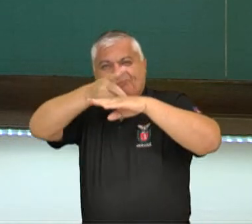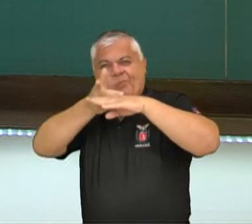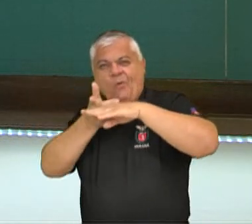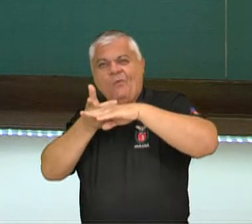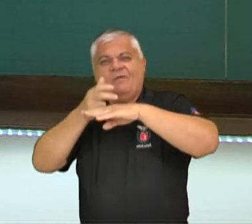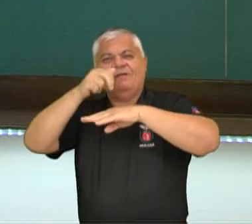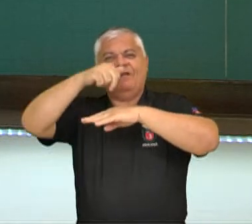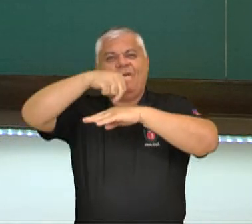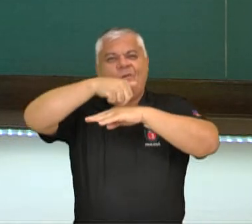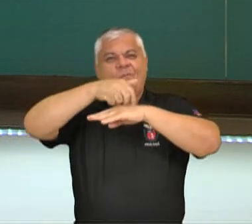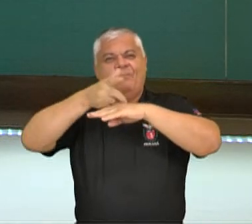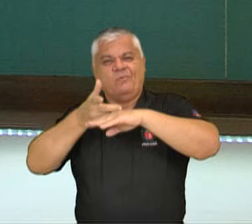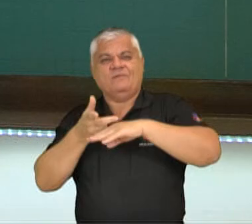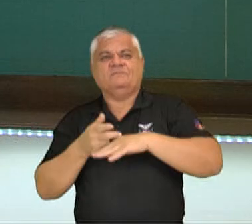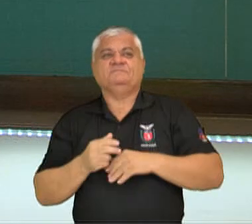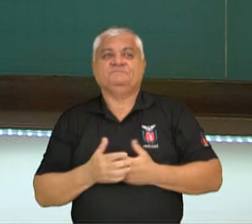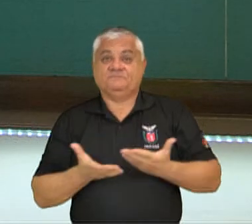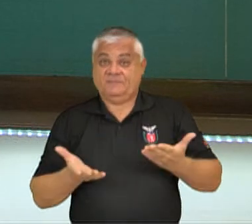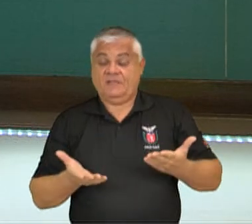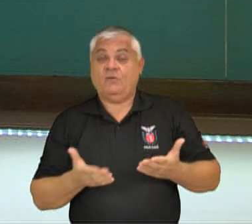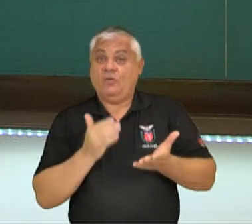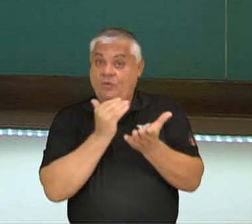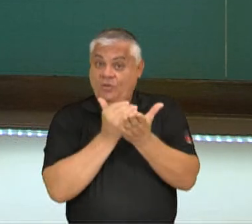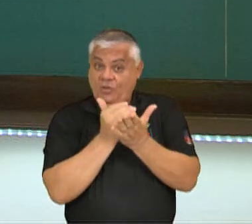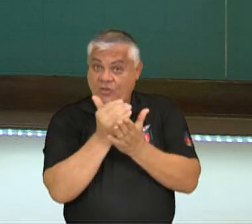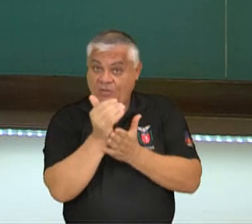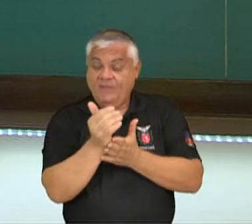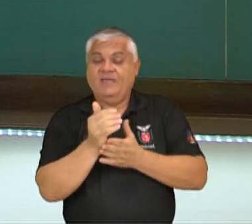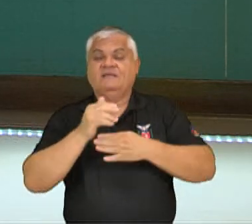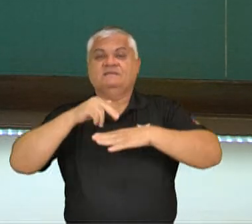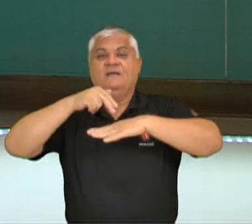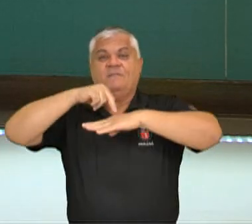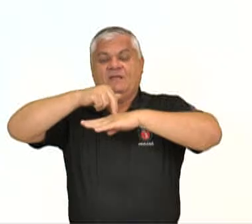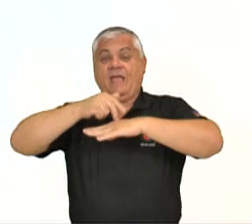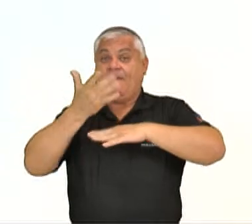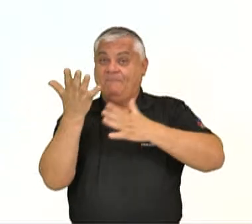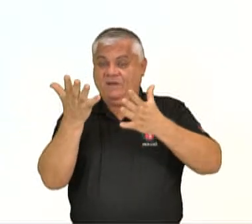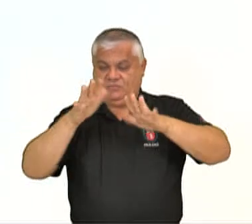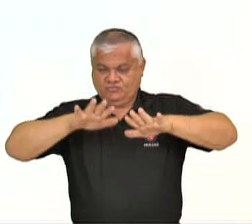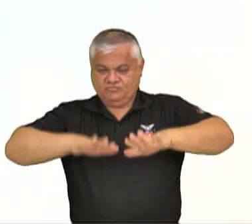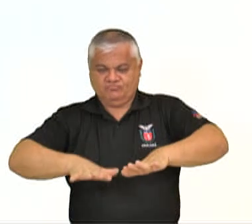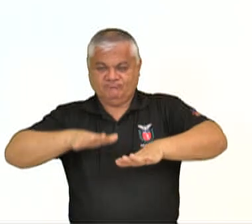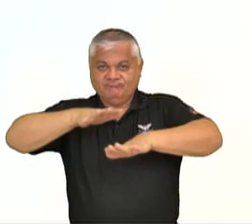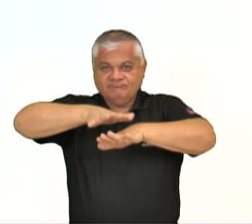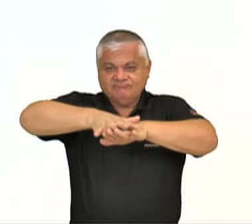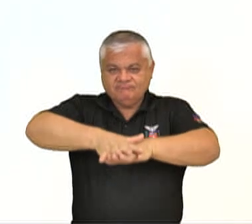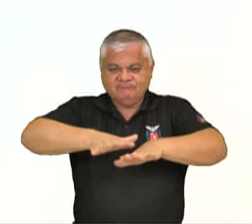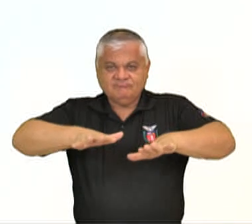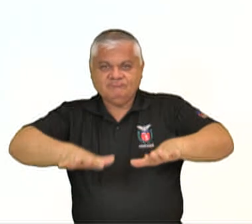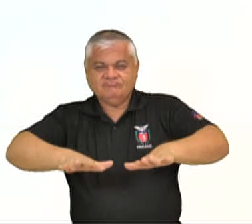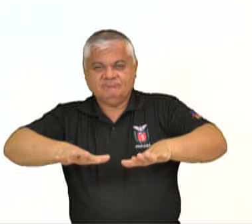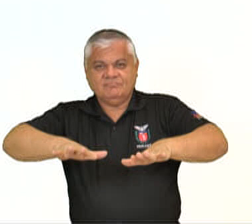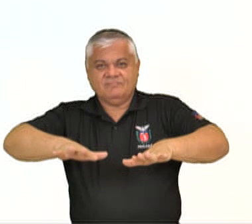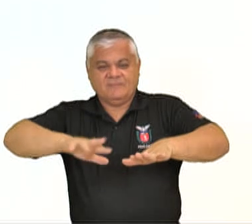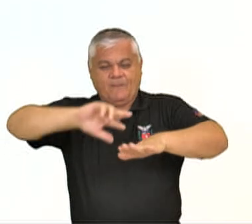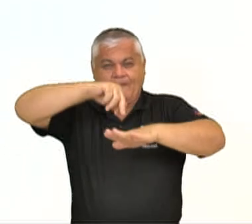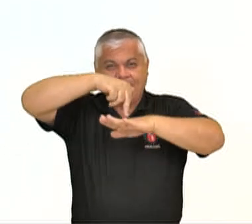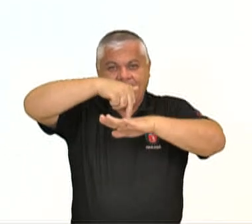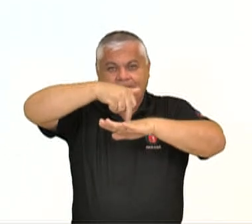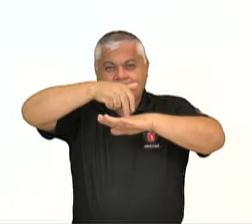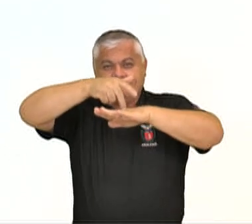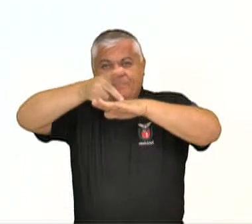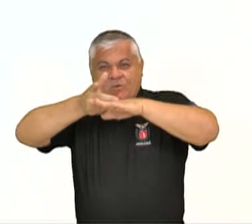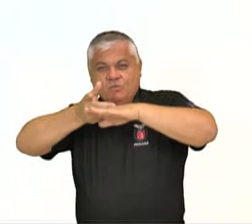horizontal ou diagonal. Quando inicia-se o movimento de rotação, as duas mãos vão ao solo para melhor equilíbrio e atinge-se